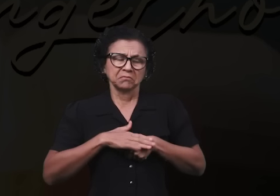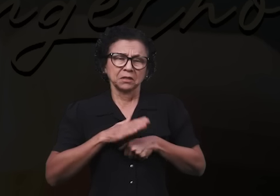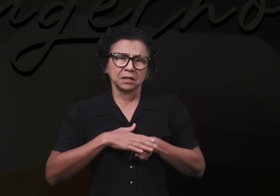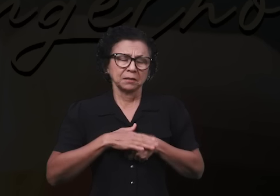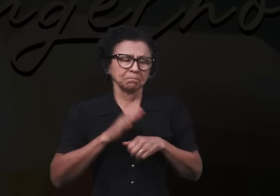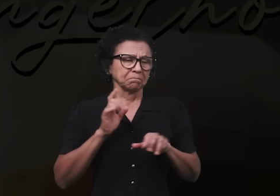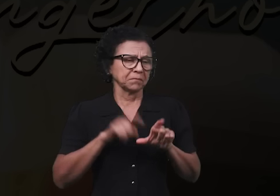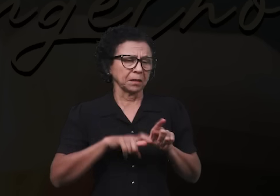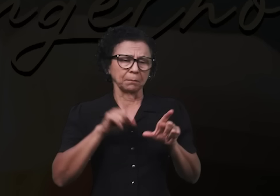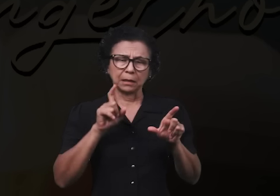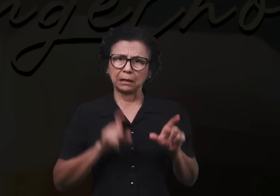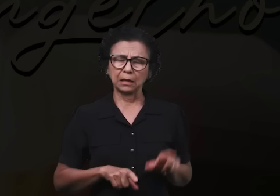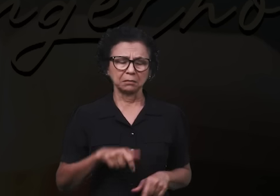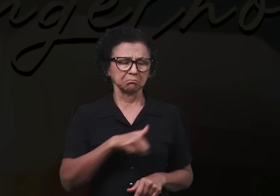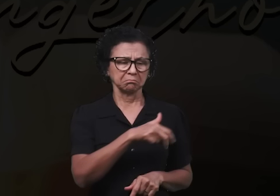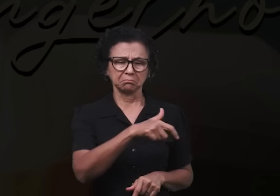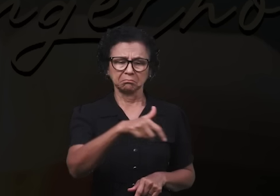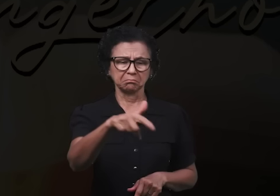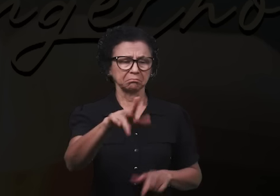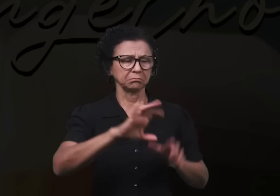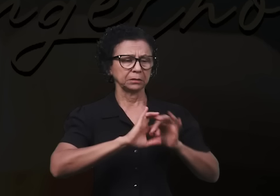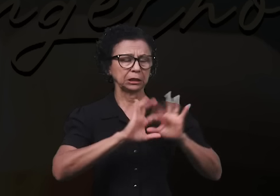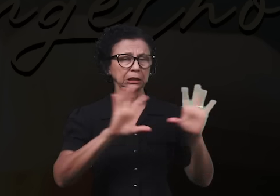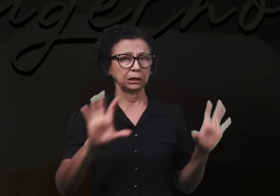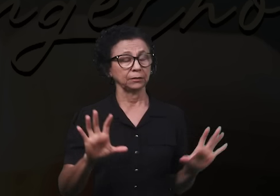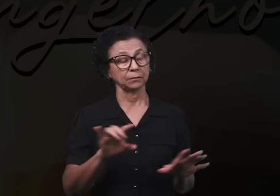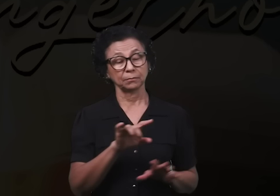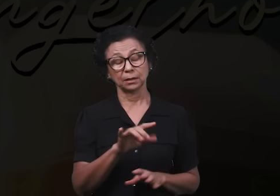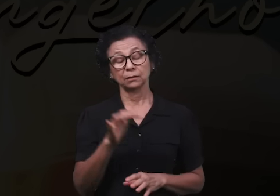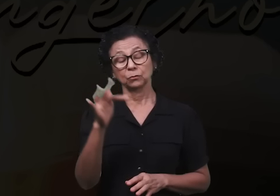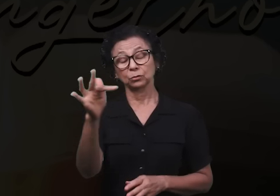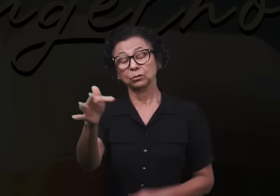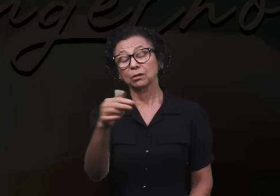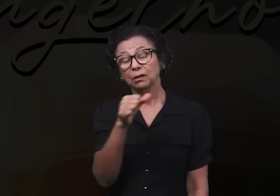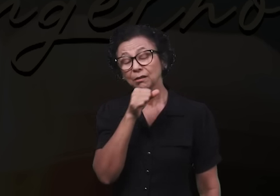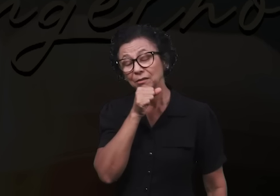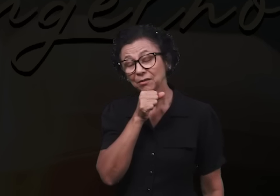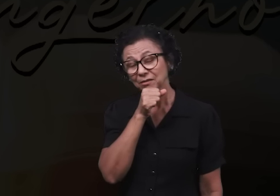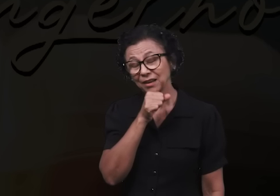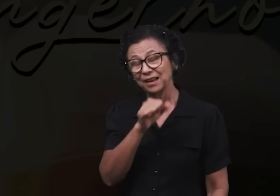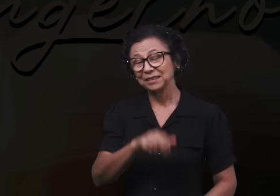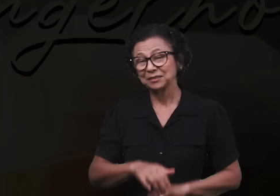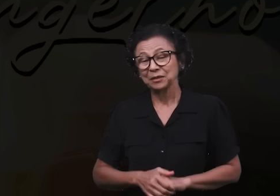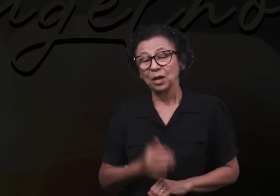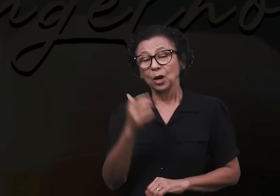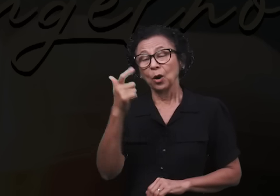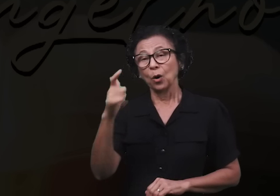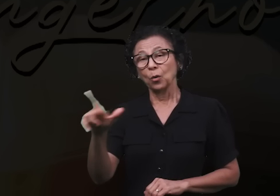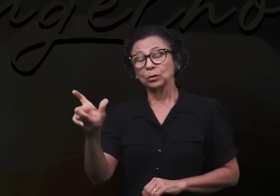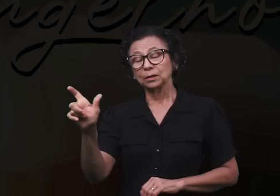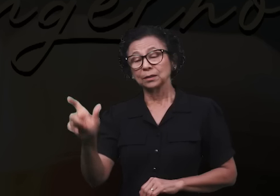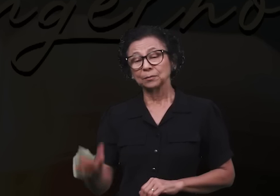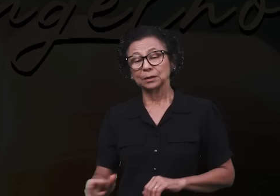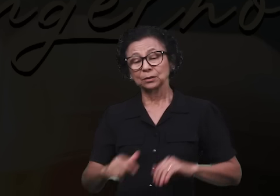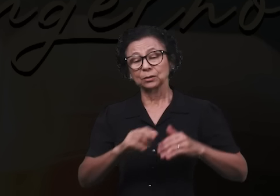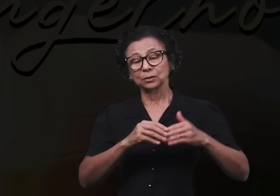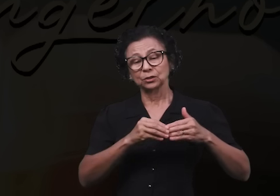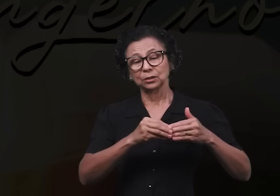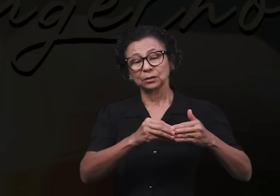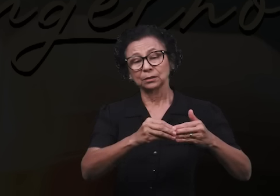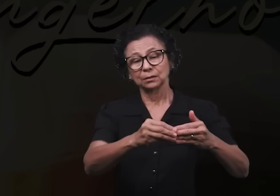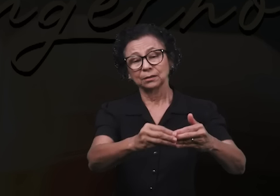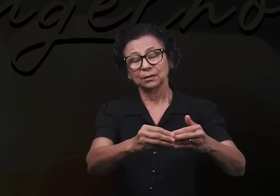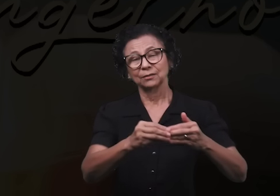mesmo, e andavas por onde querias. Mas quando já fores velho, estenderá as mãos, e outro